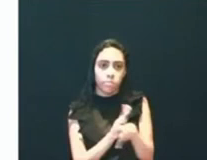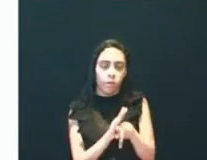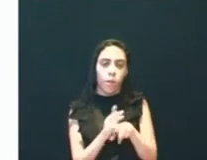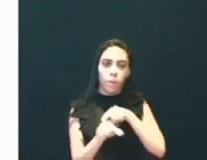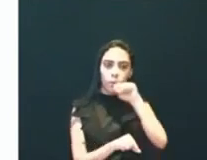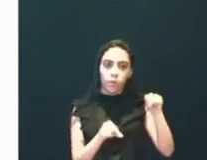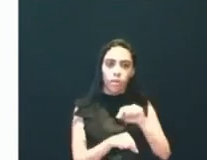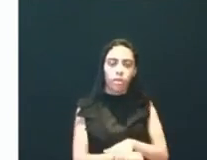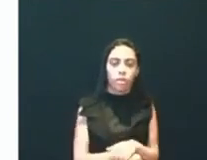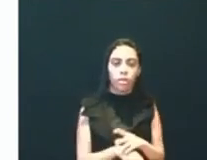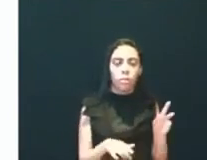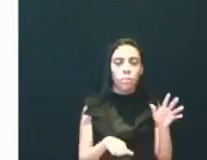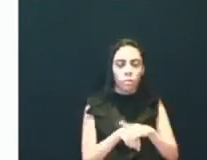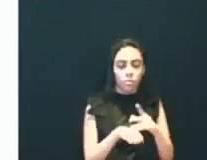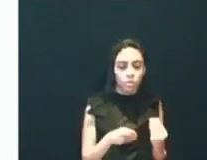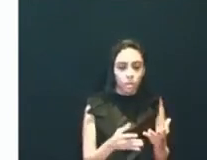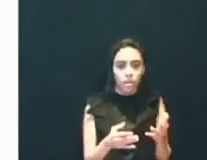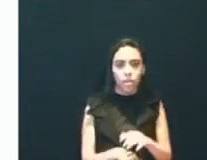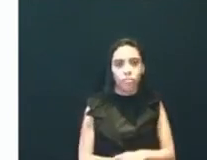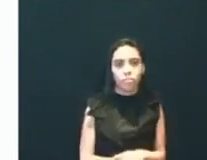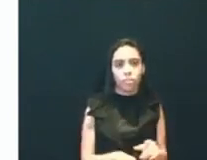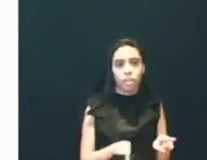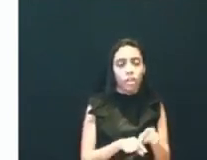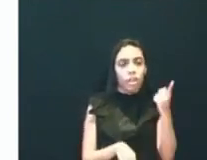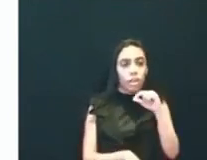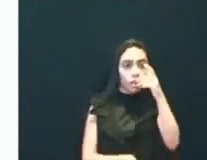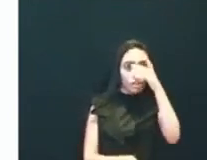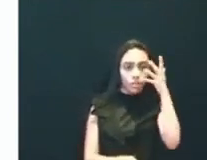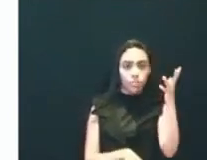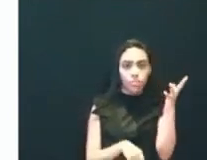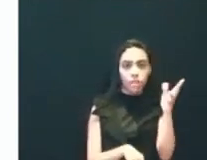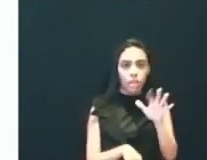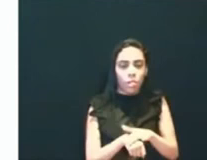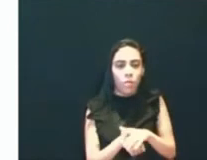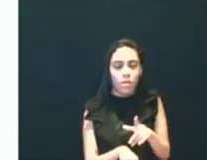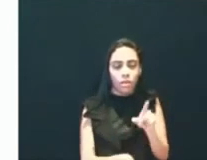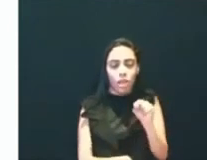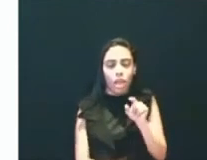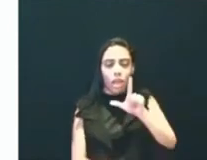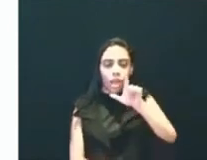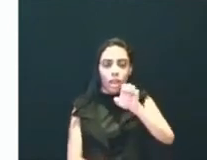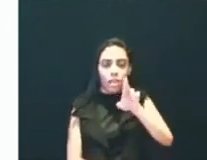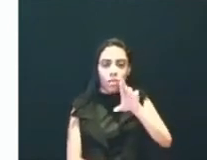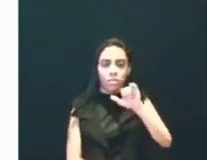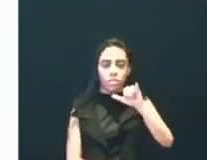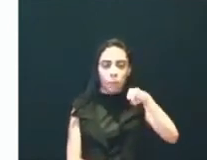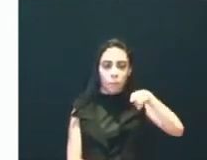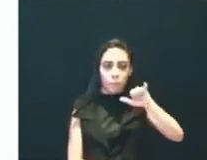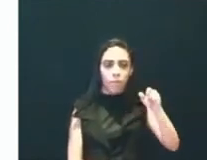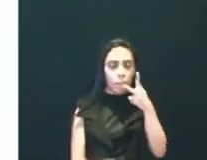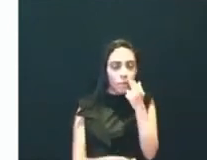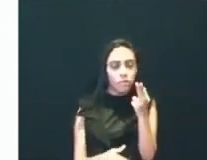uma doença oncológica, e a felizarda, né, a doença escolhida foi a leucemia mieloide crônica, e o